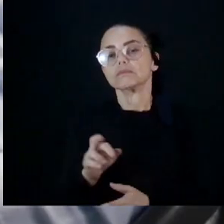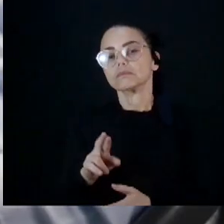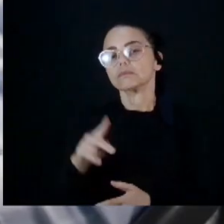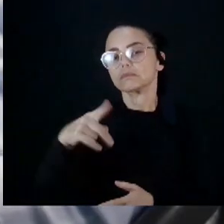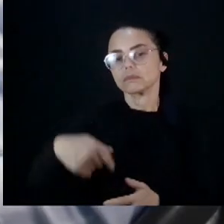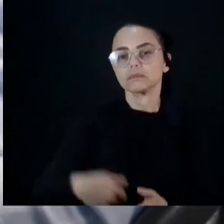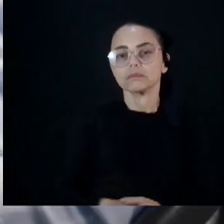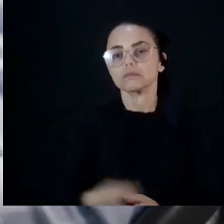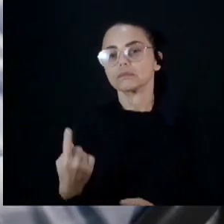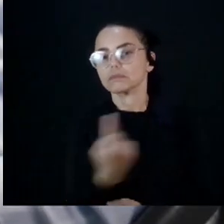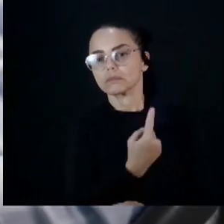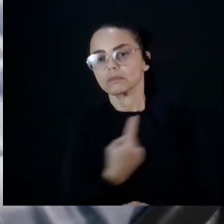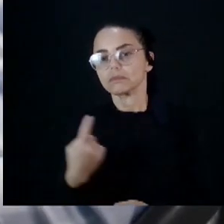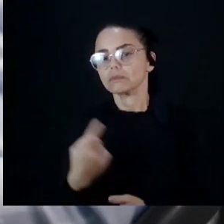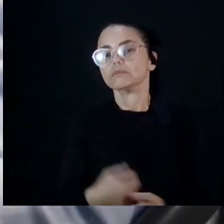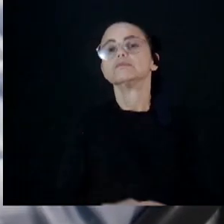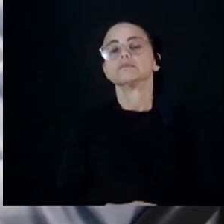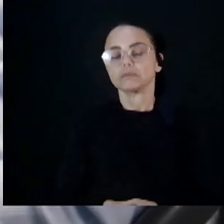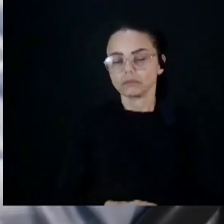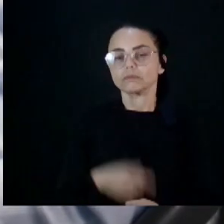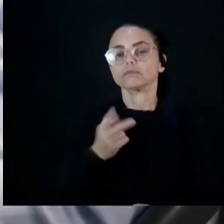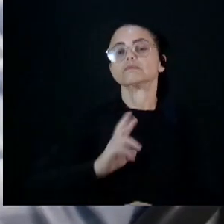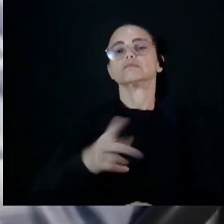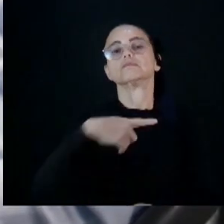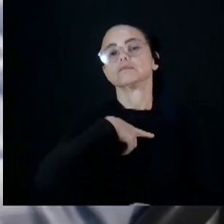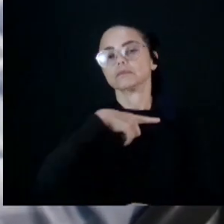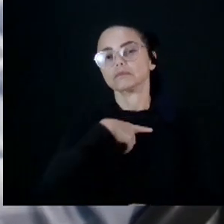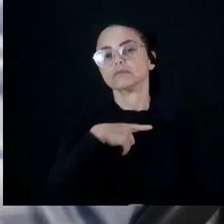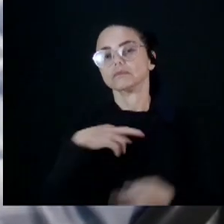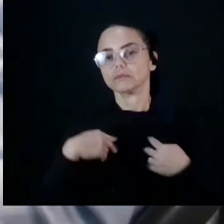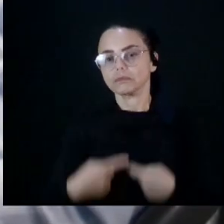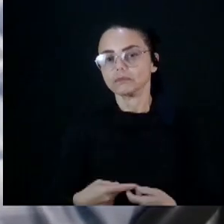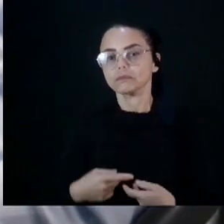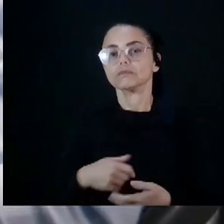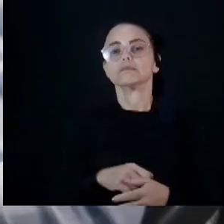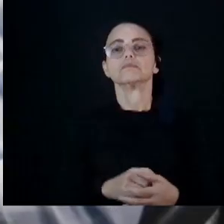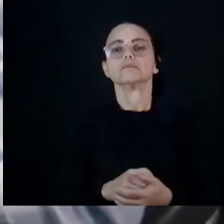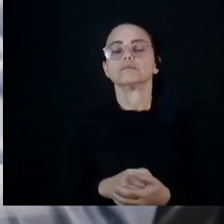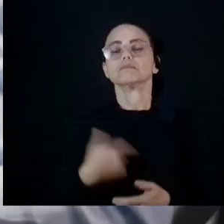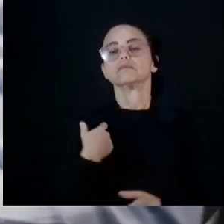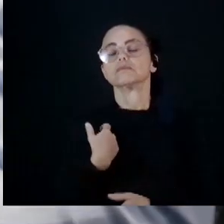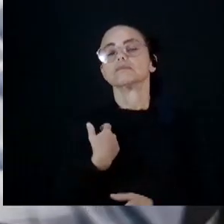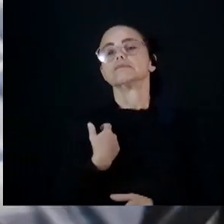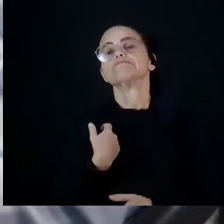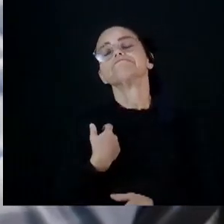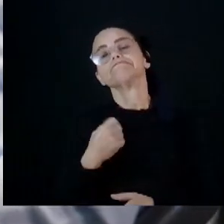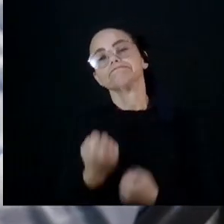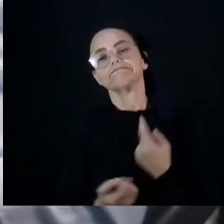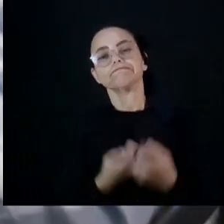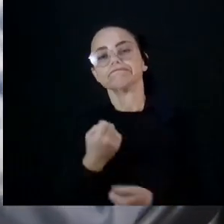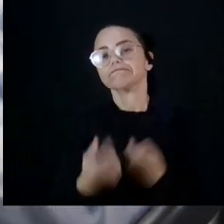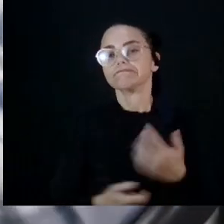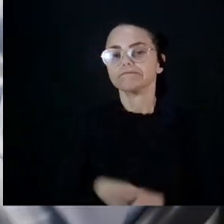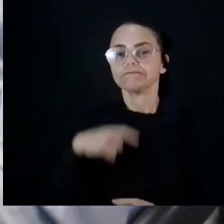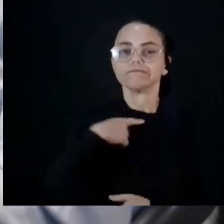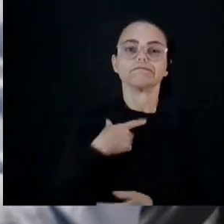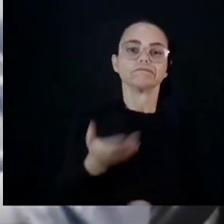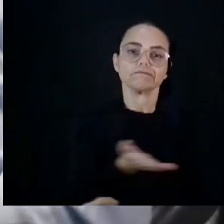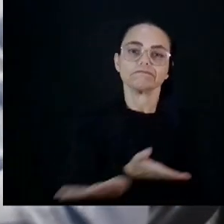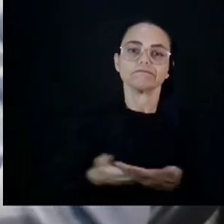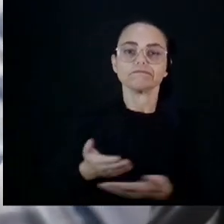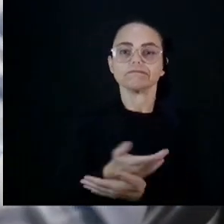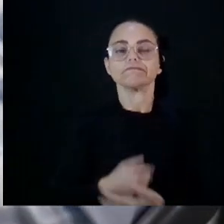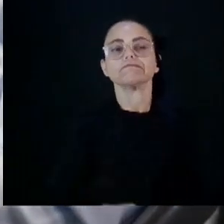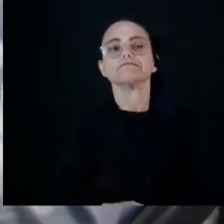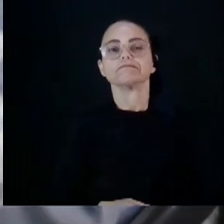nós sempre temos o humano no ciclo, né? As exceções, o humano tem que interagir. E